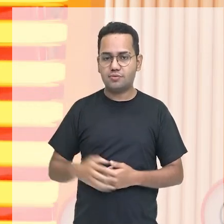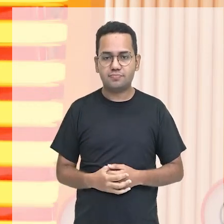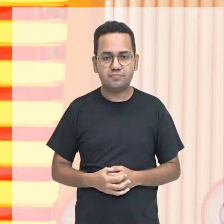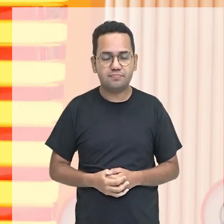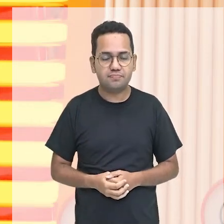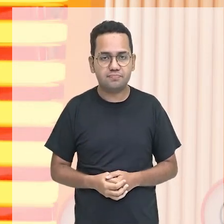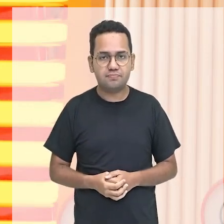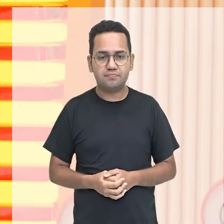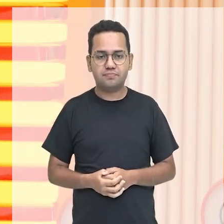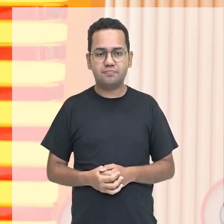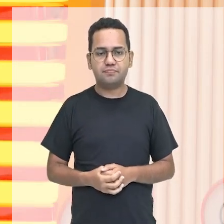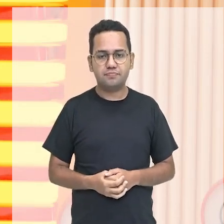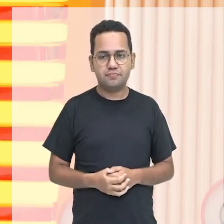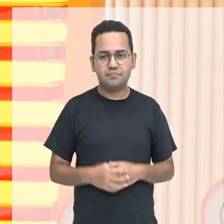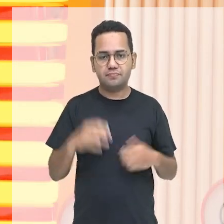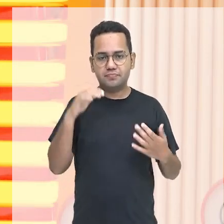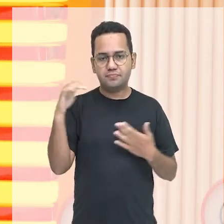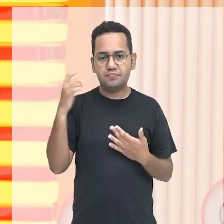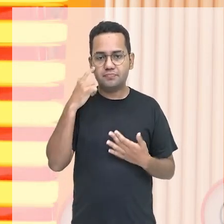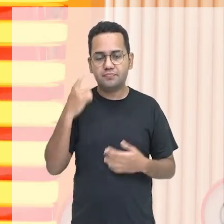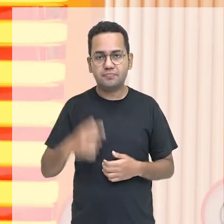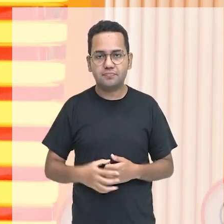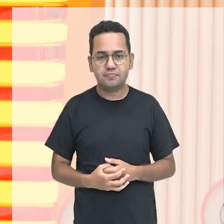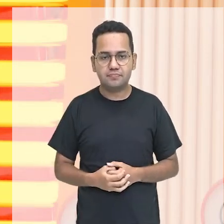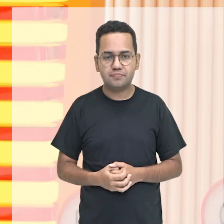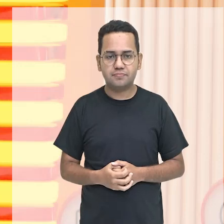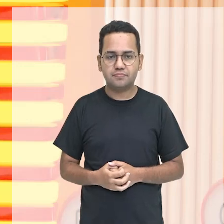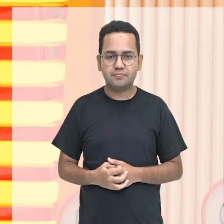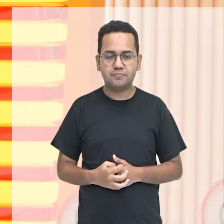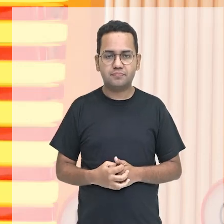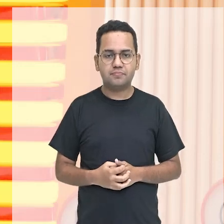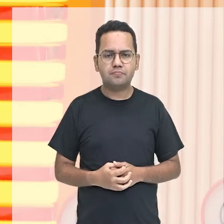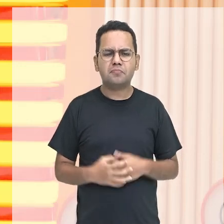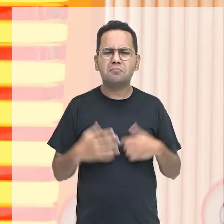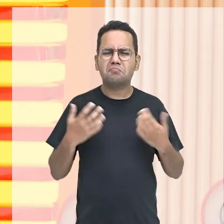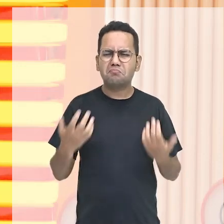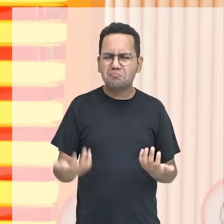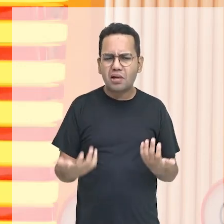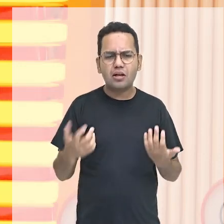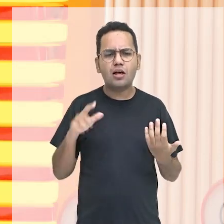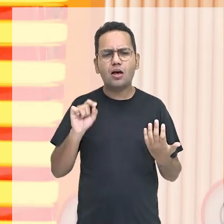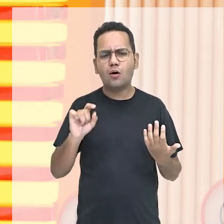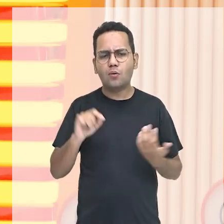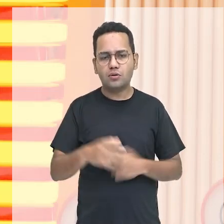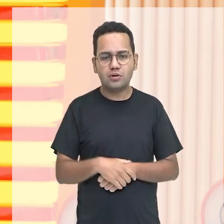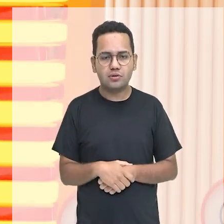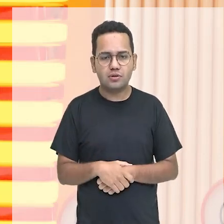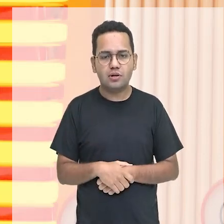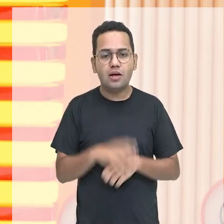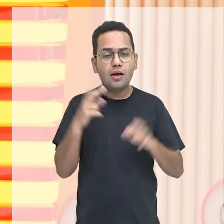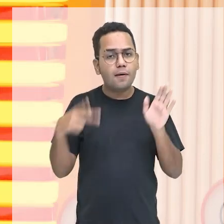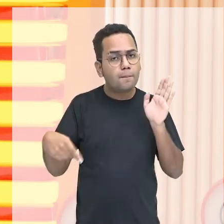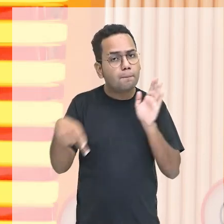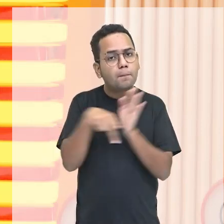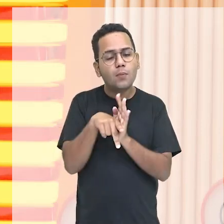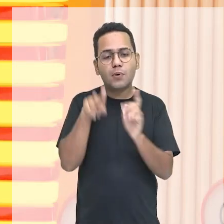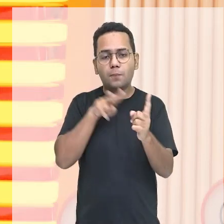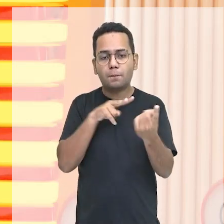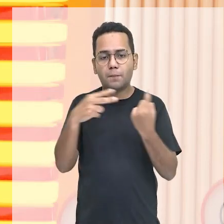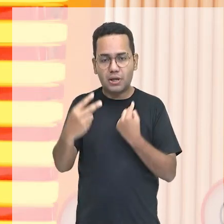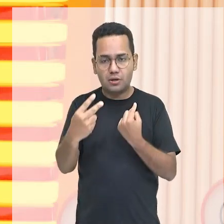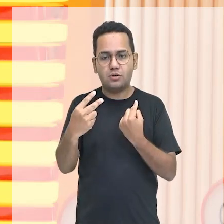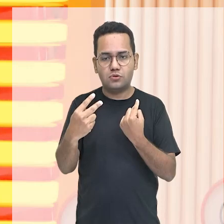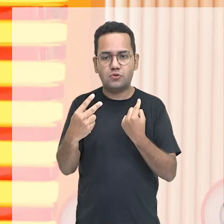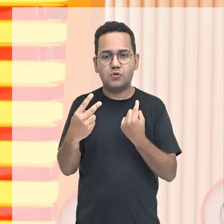no momento. E essas manifestações, elas demonstram a cosmovisão religiosa dos povos